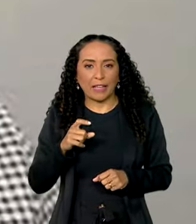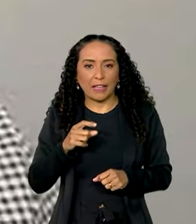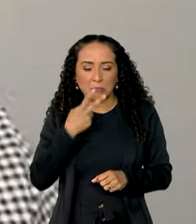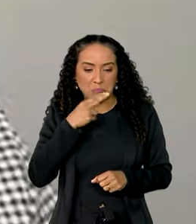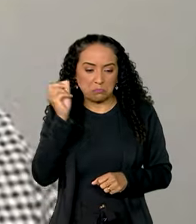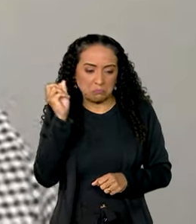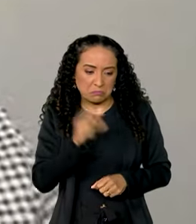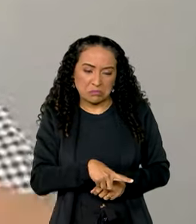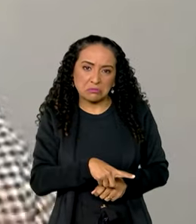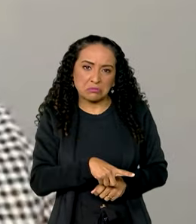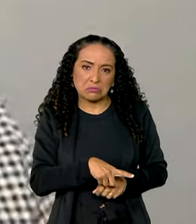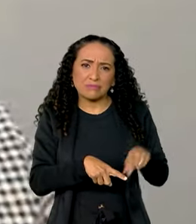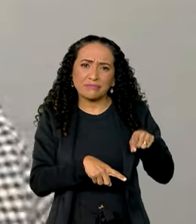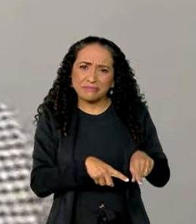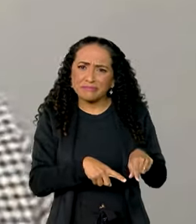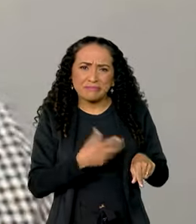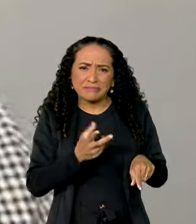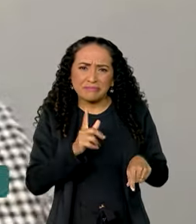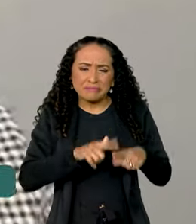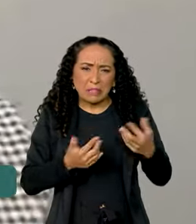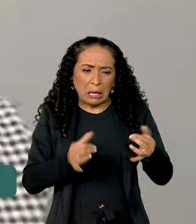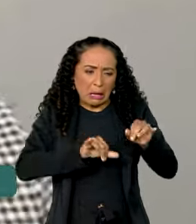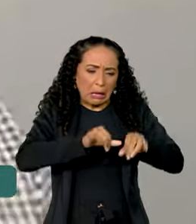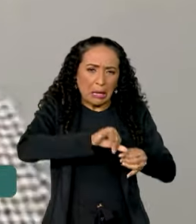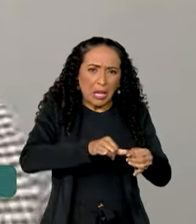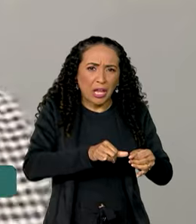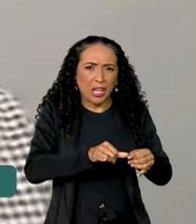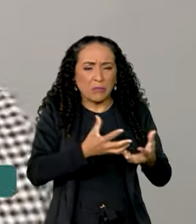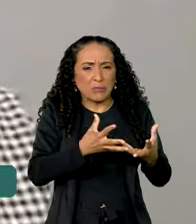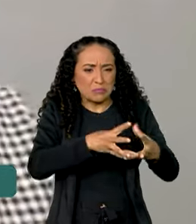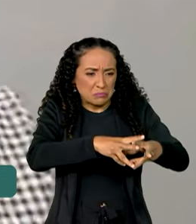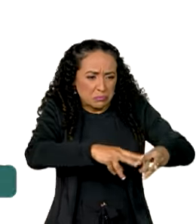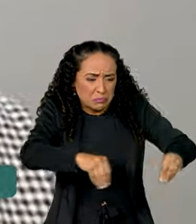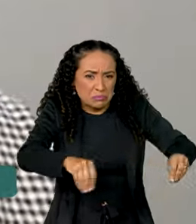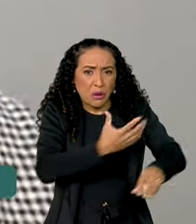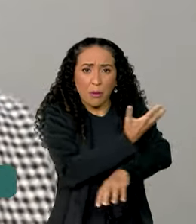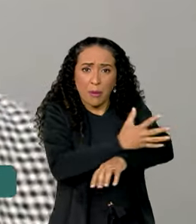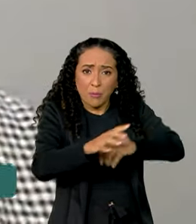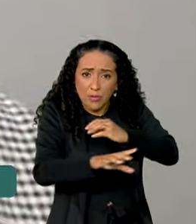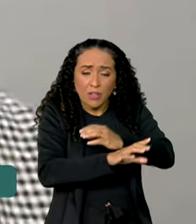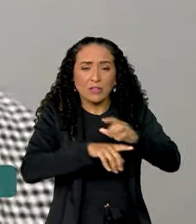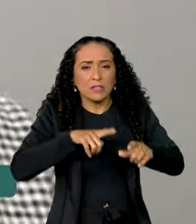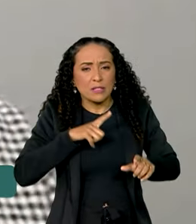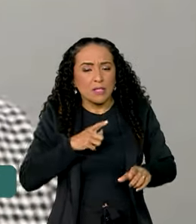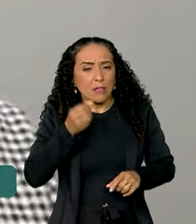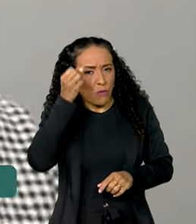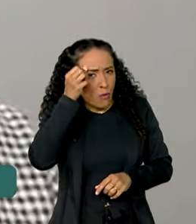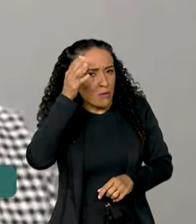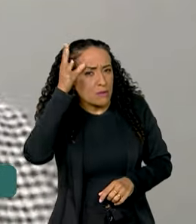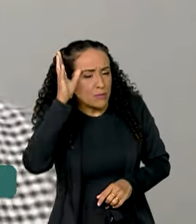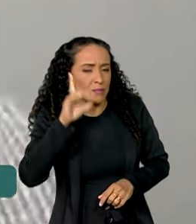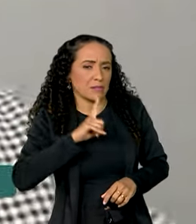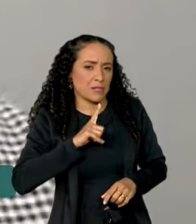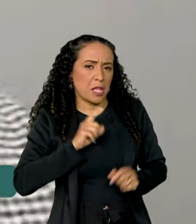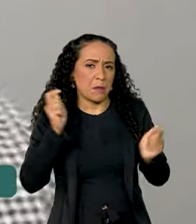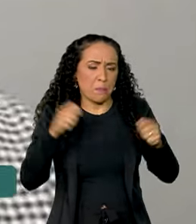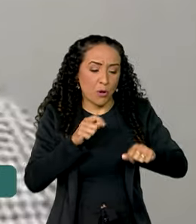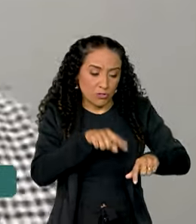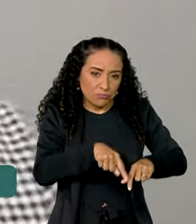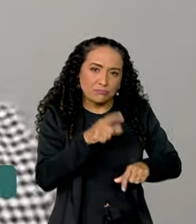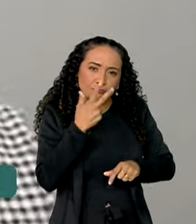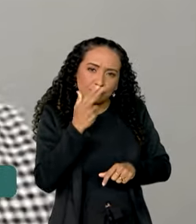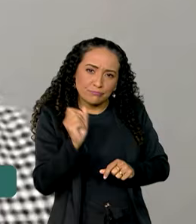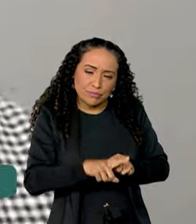né E por pelos produtos químicos afeta o meio ambiente e a gente t esse conhecimento de que a gente podemos